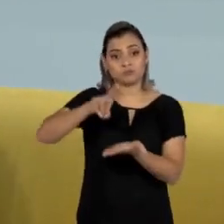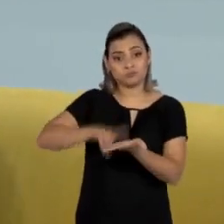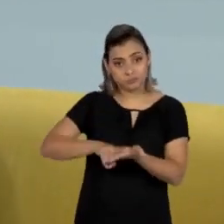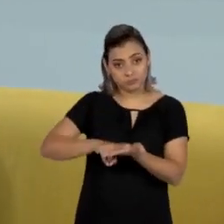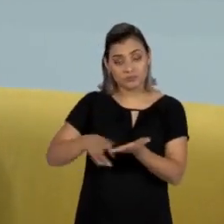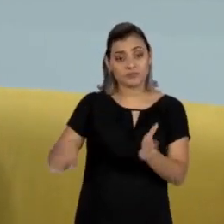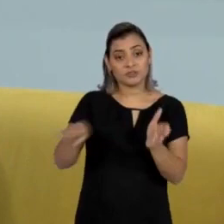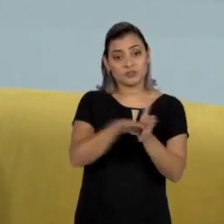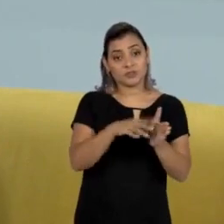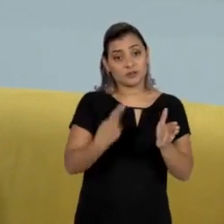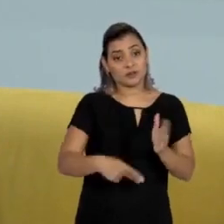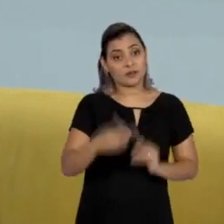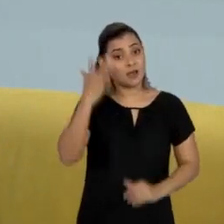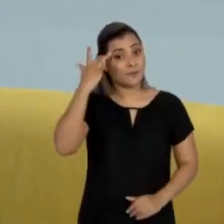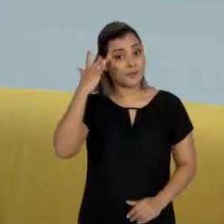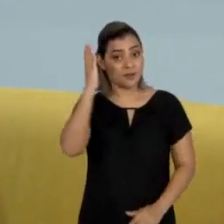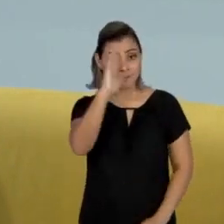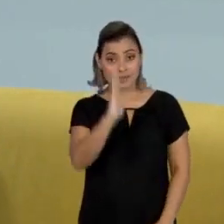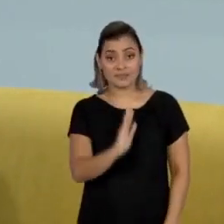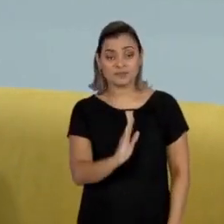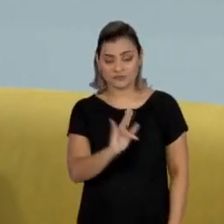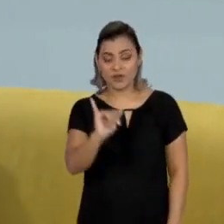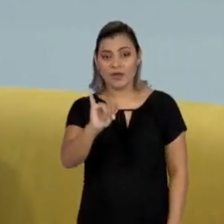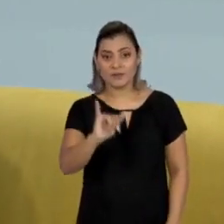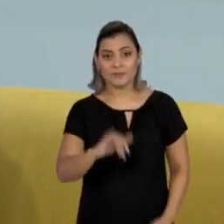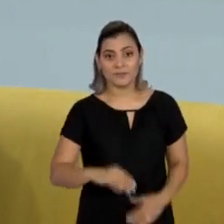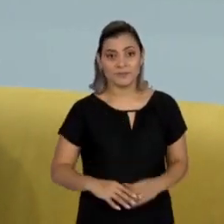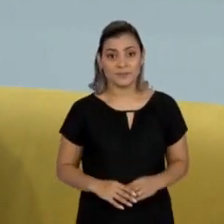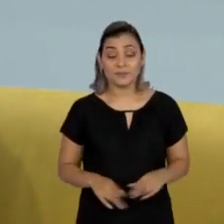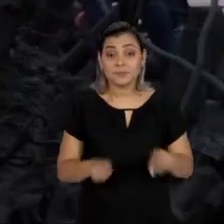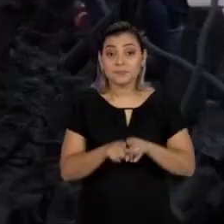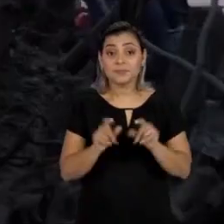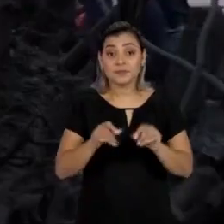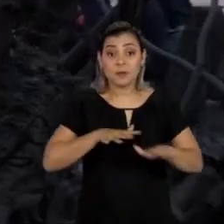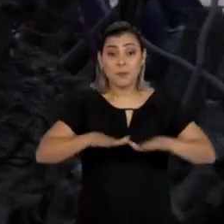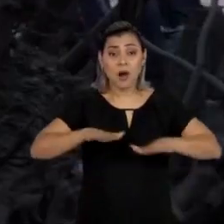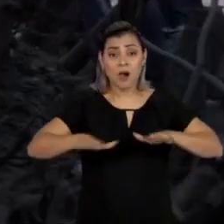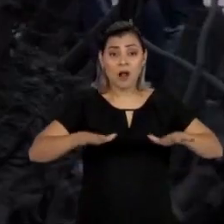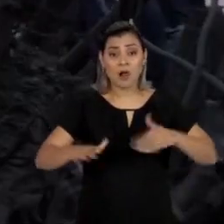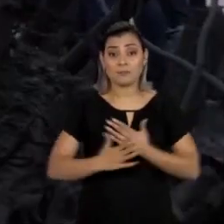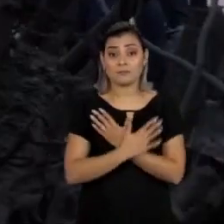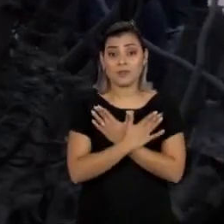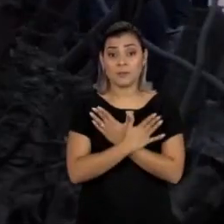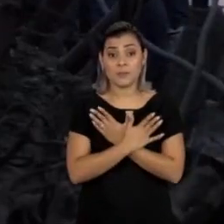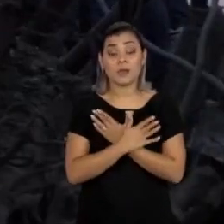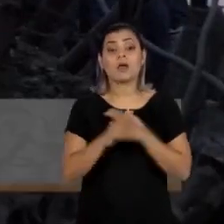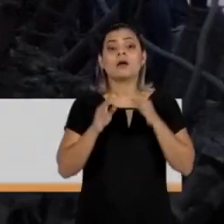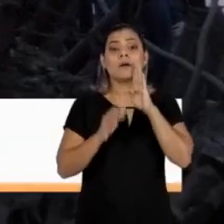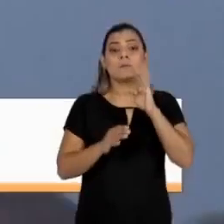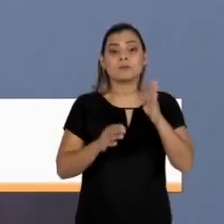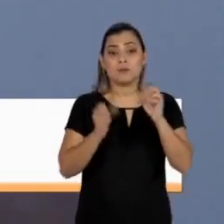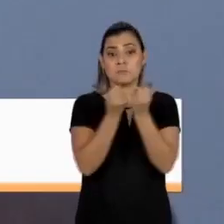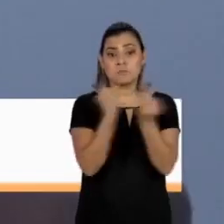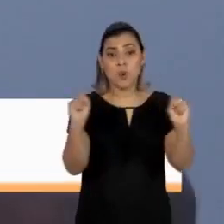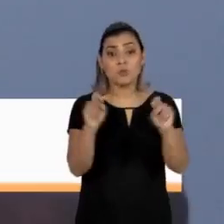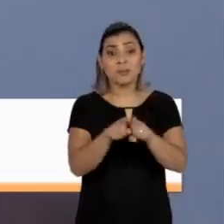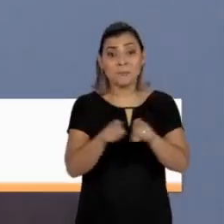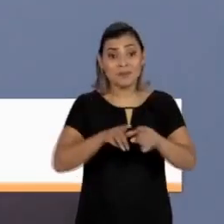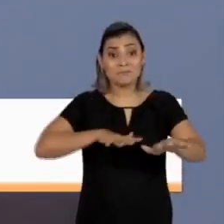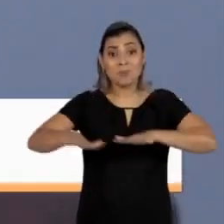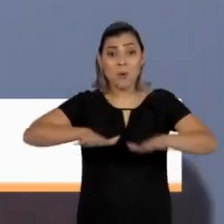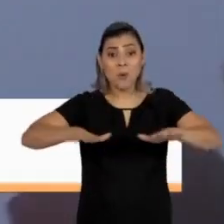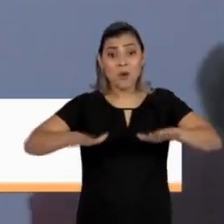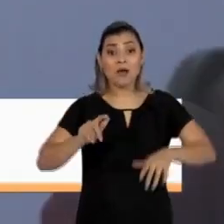tem chegada prevista para amanhã ao Brasil. E depois dos terremotos na Albânia e na Bósnia, abalos atingem